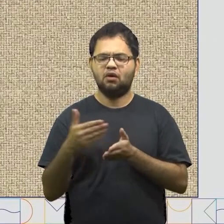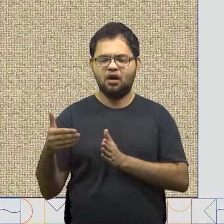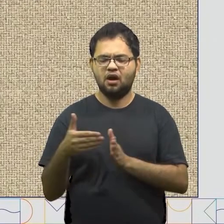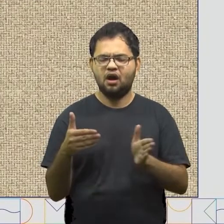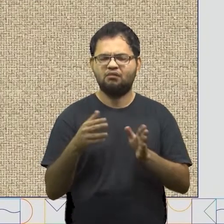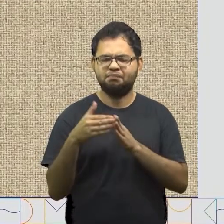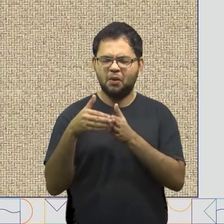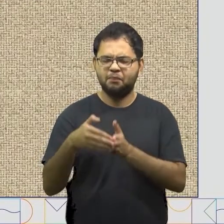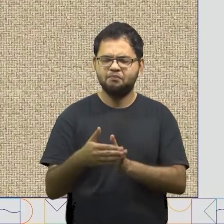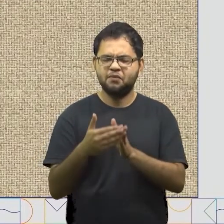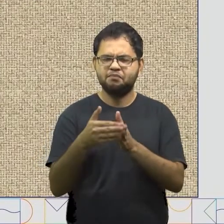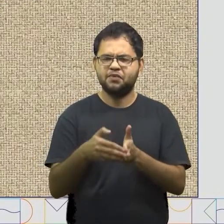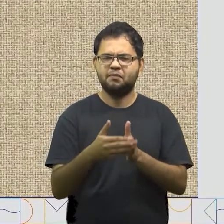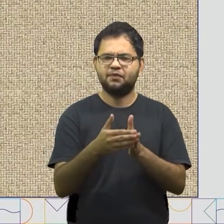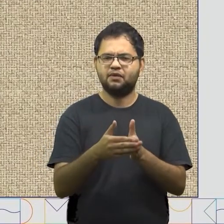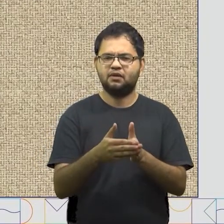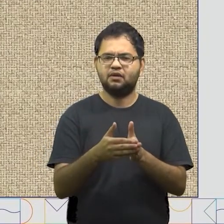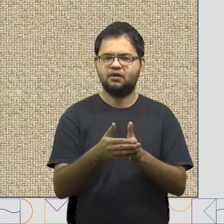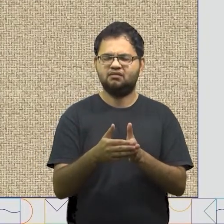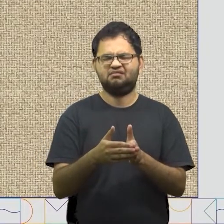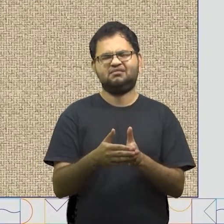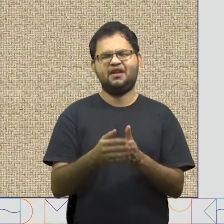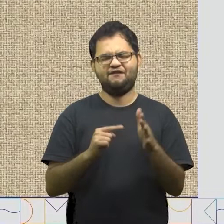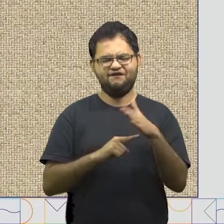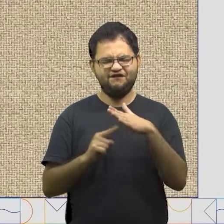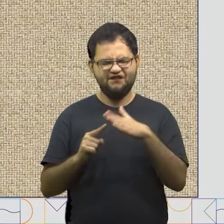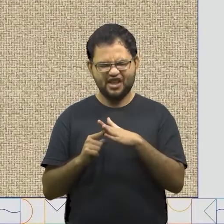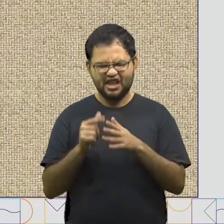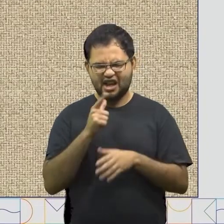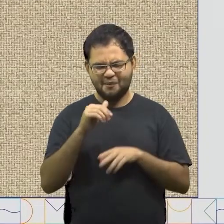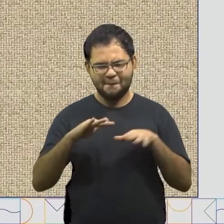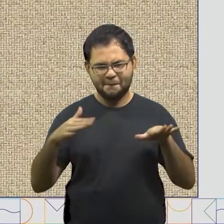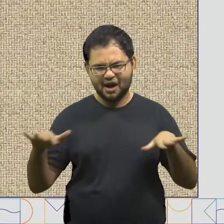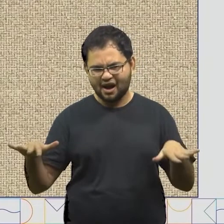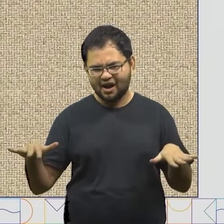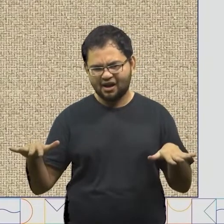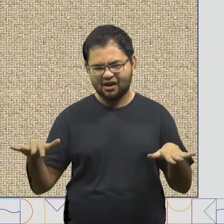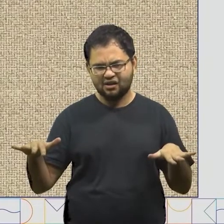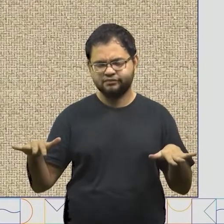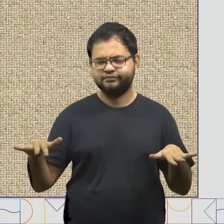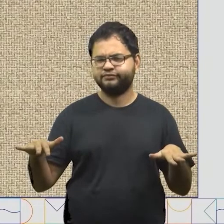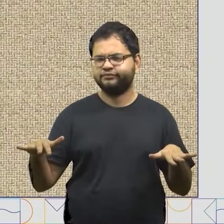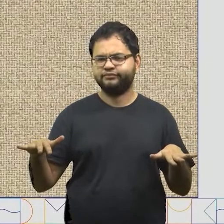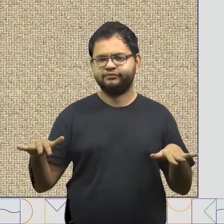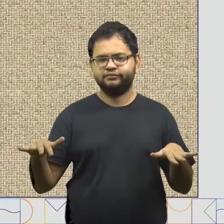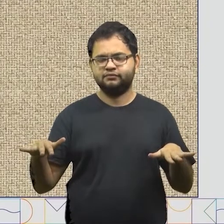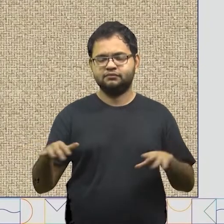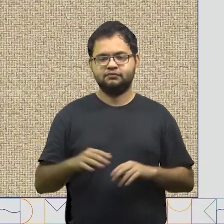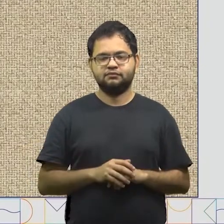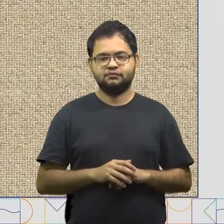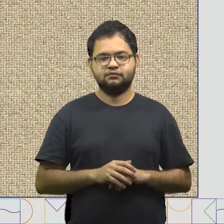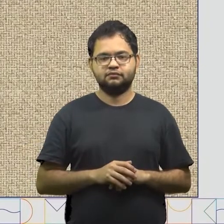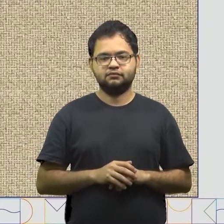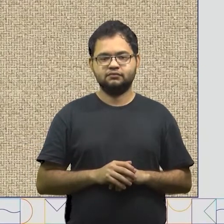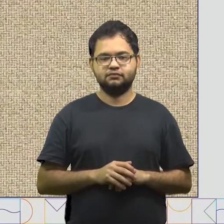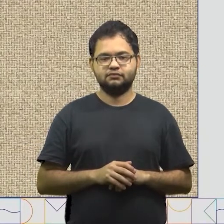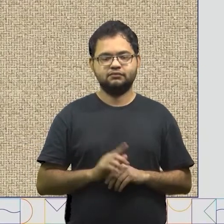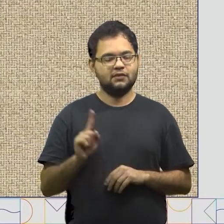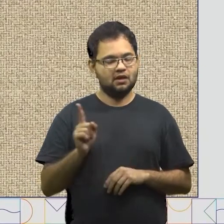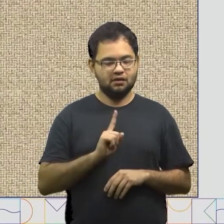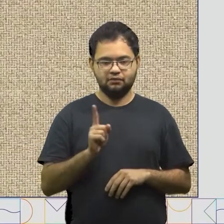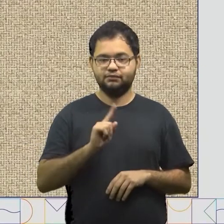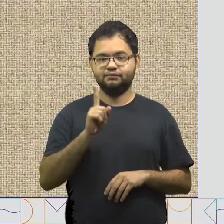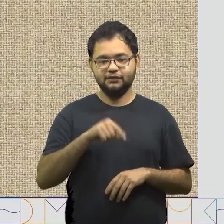marítimas Mas eles faziam As feiras no mar Será mesmo elas ocorriam em rotas